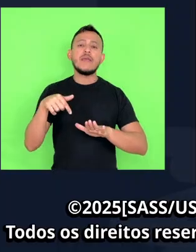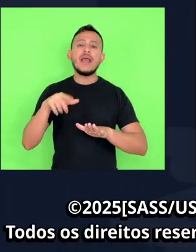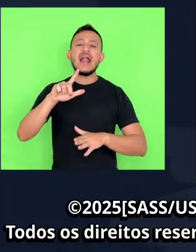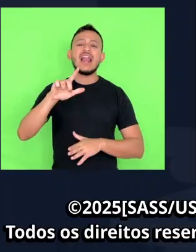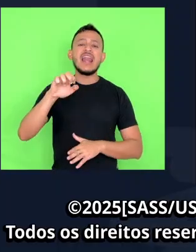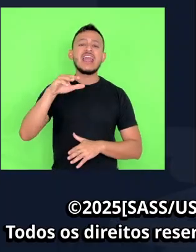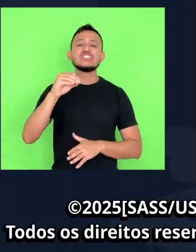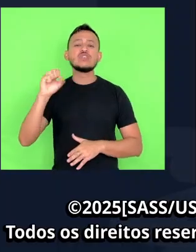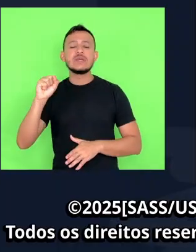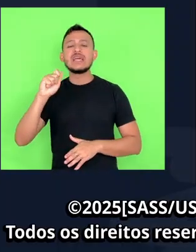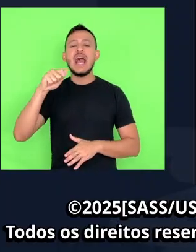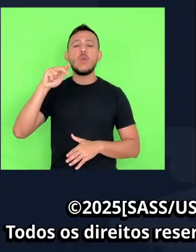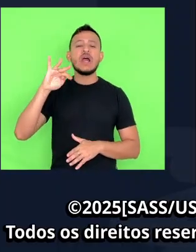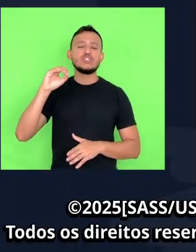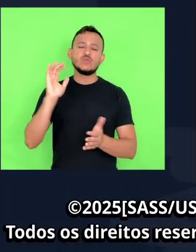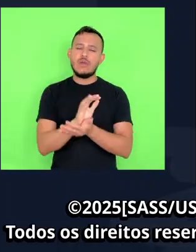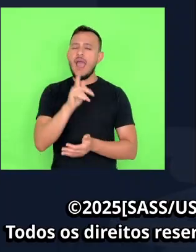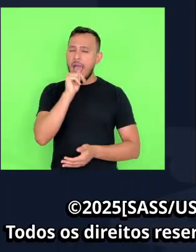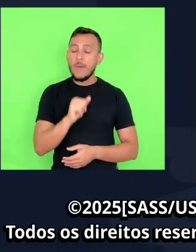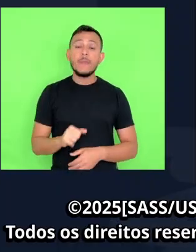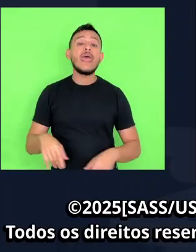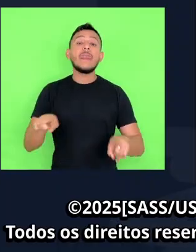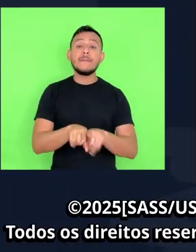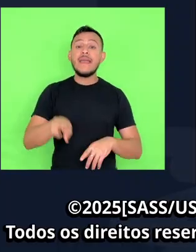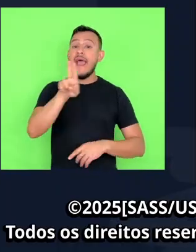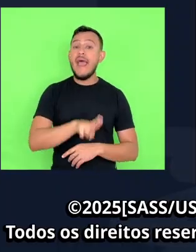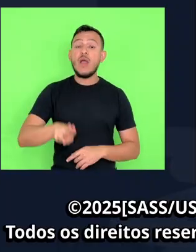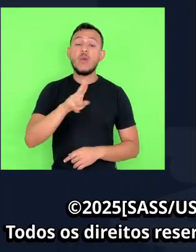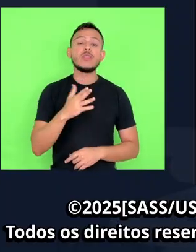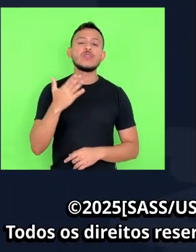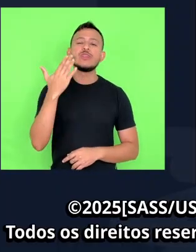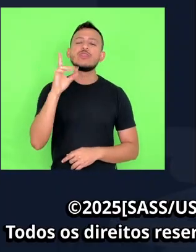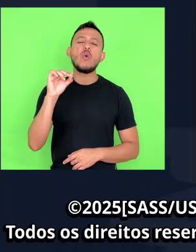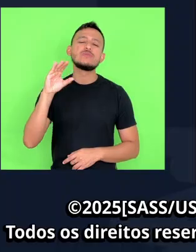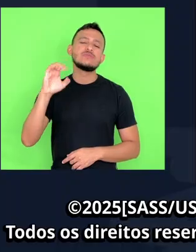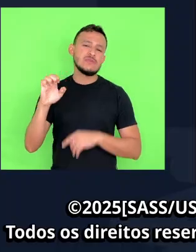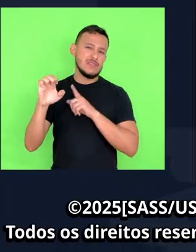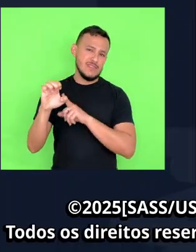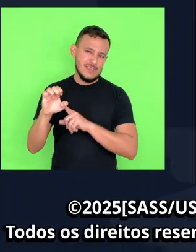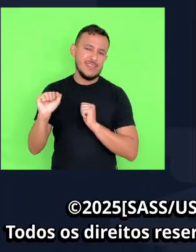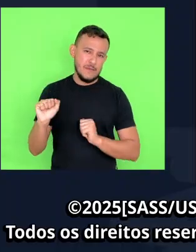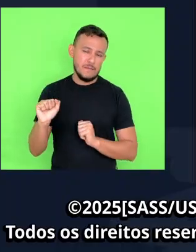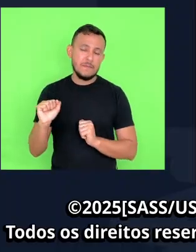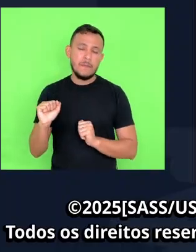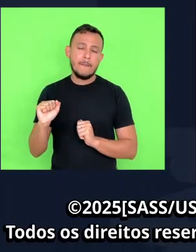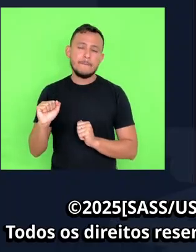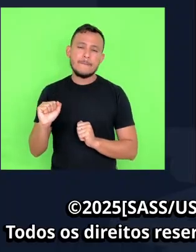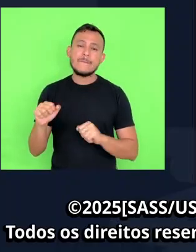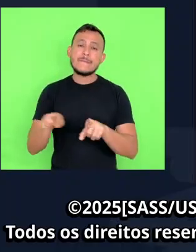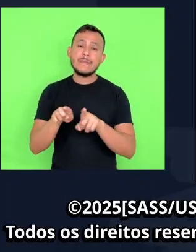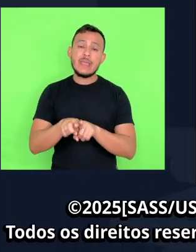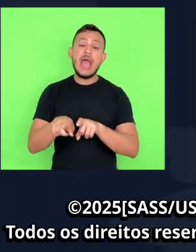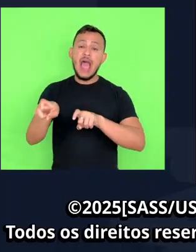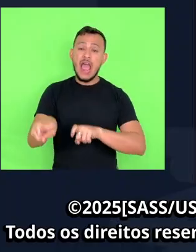aquáticos. Uso de água doce, a superexploração dos recursos hídricos. Com a